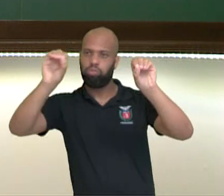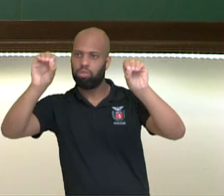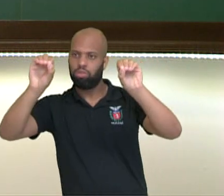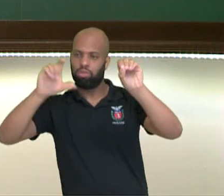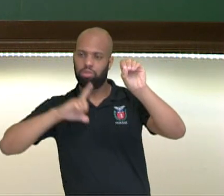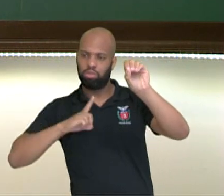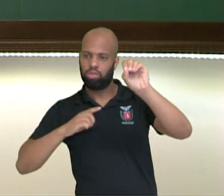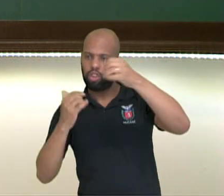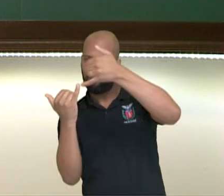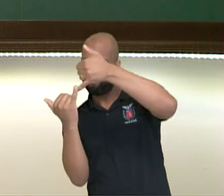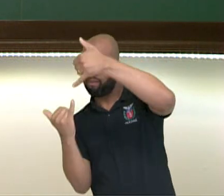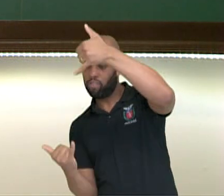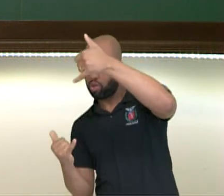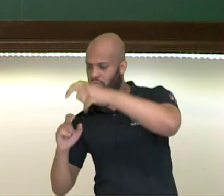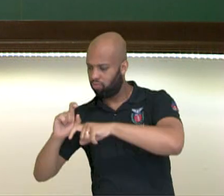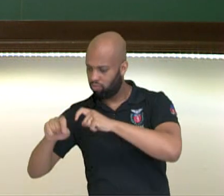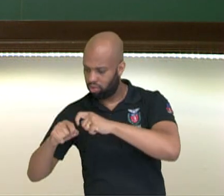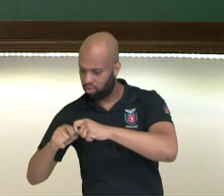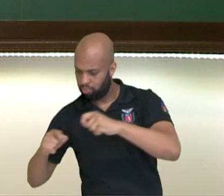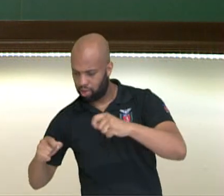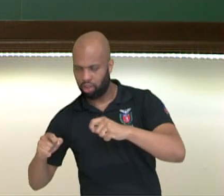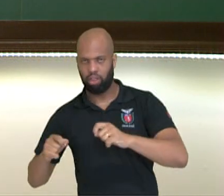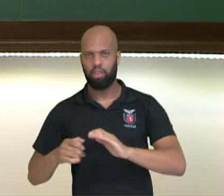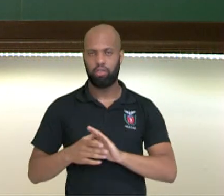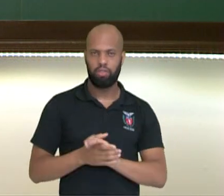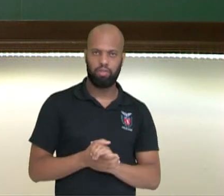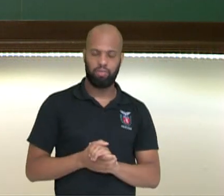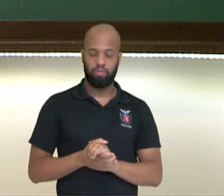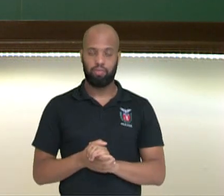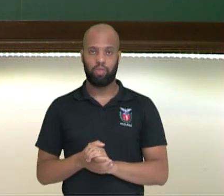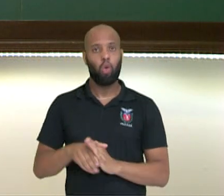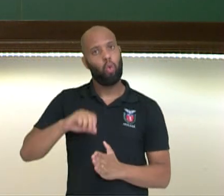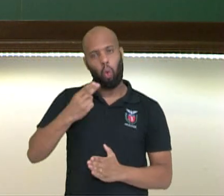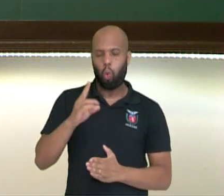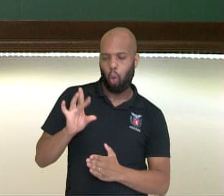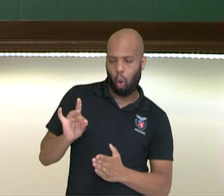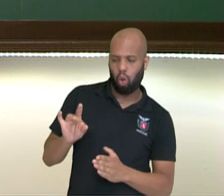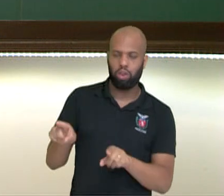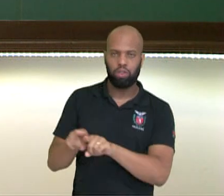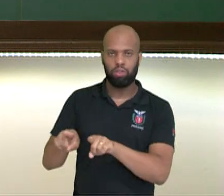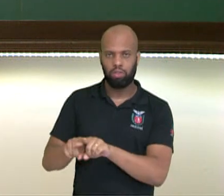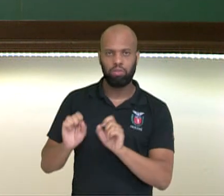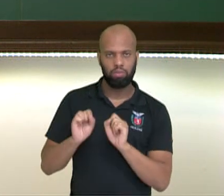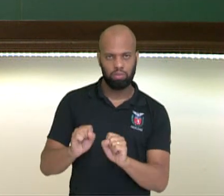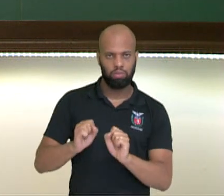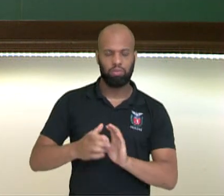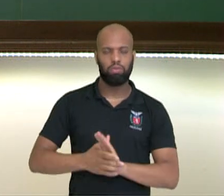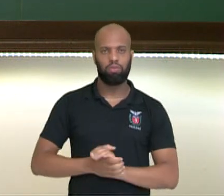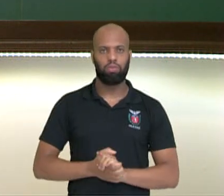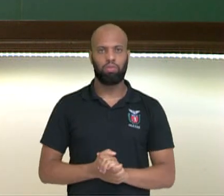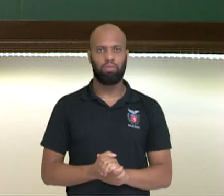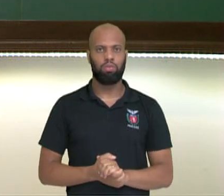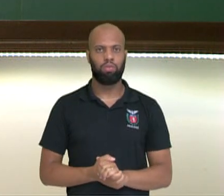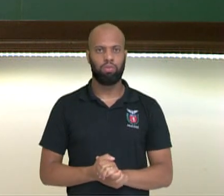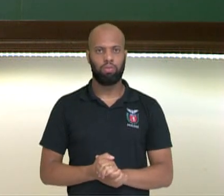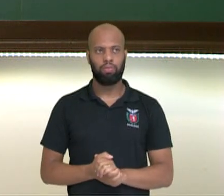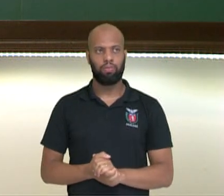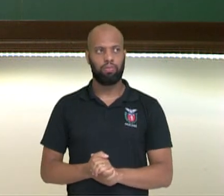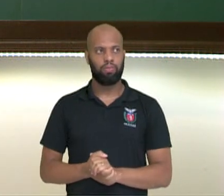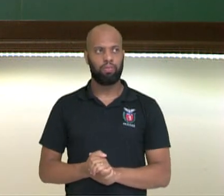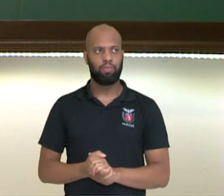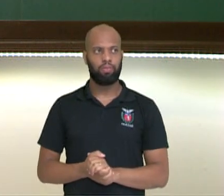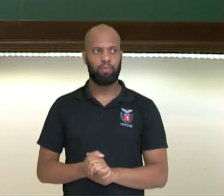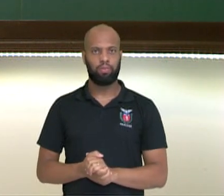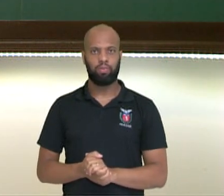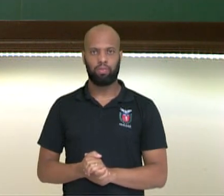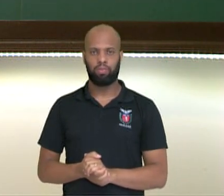barbante, ou então, até dá para usar fio dental, tá? Cola ali na bolinha, tá? Ou amarra, mas amarrar não é muito legal, porque vai